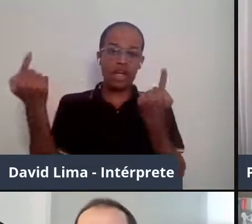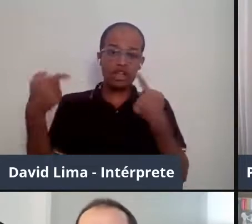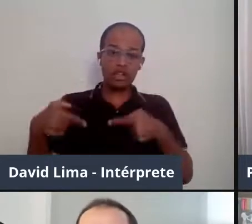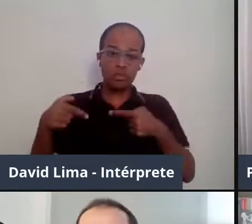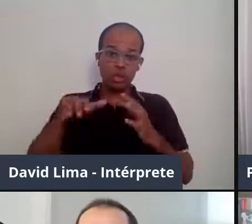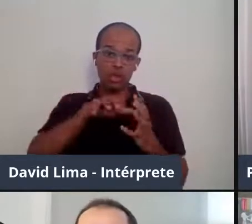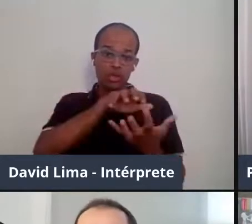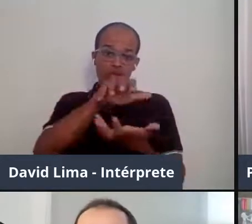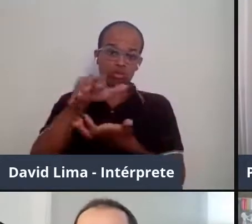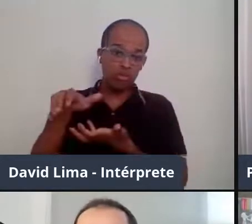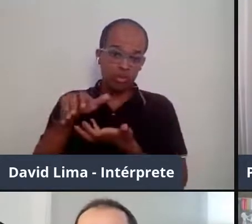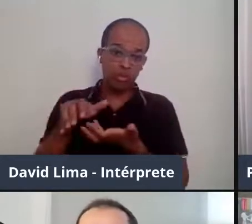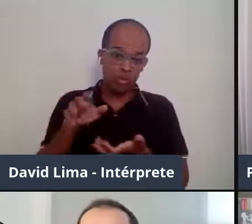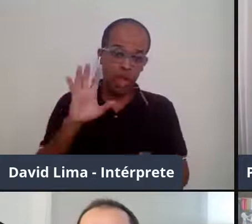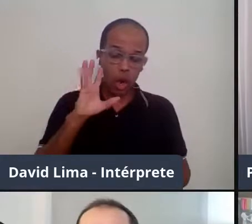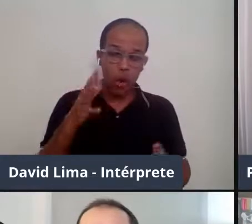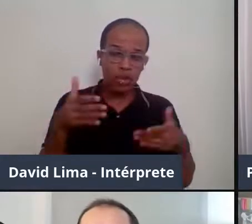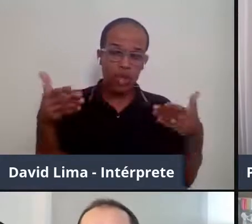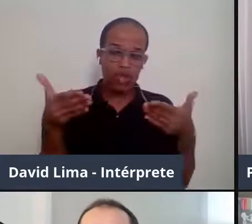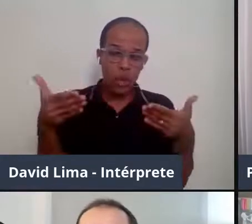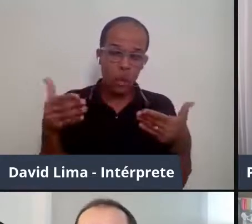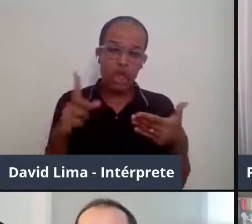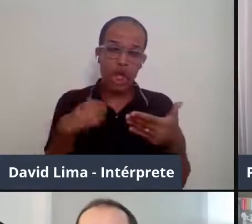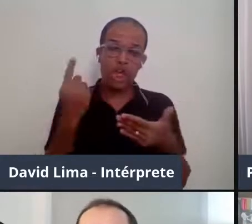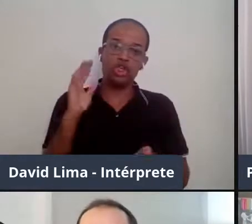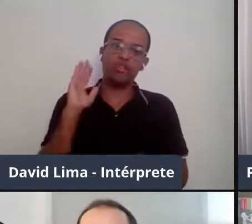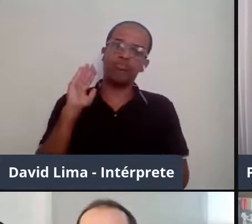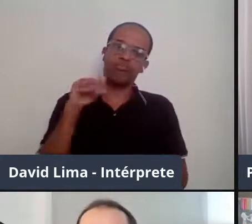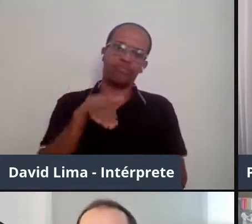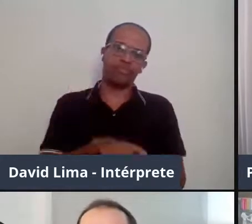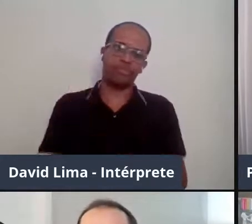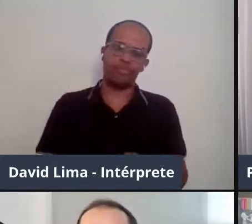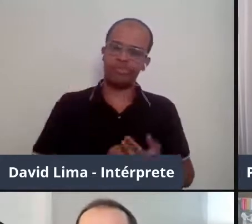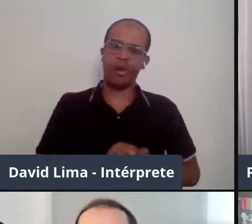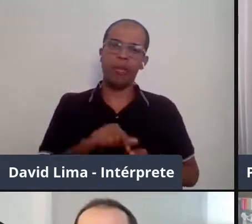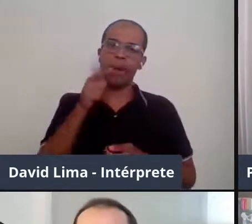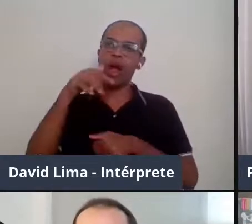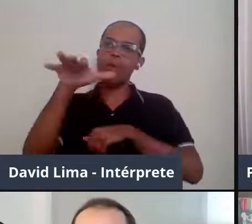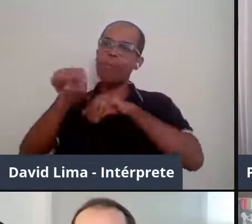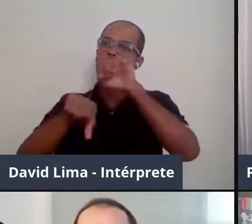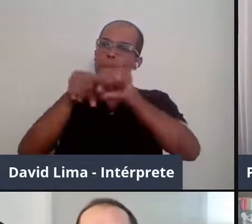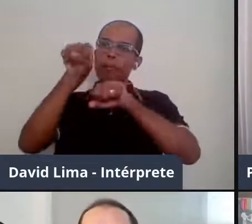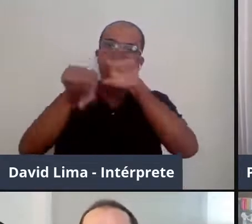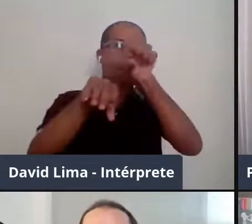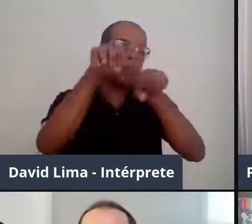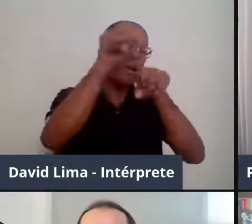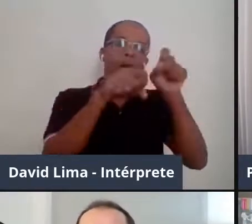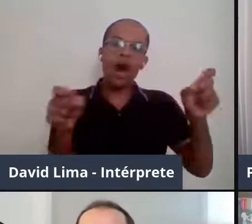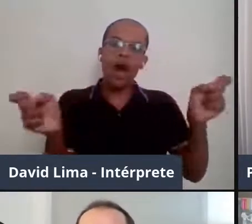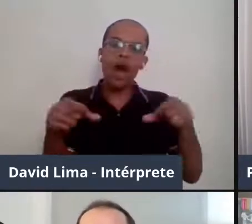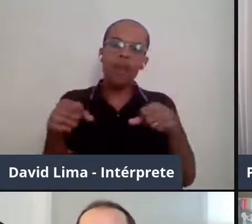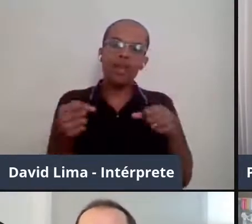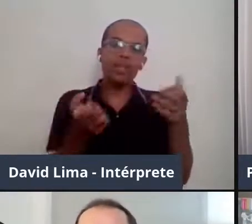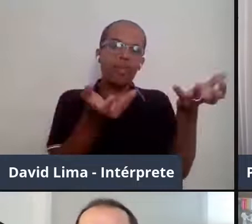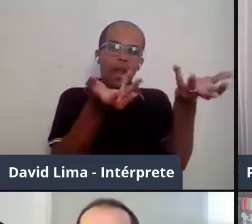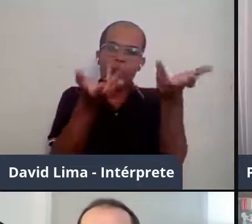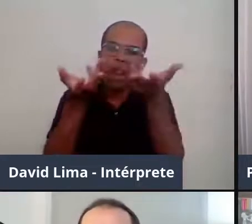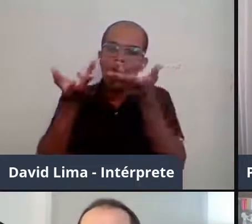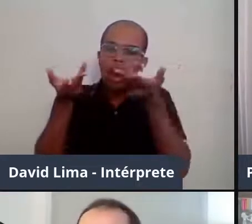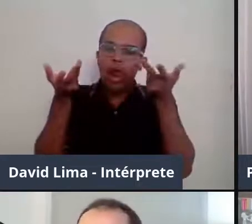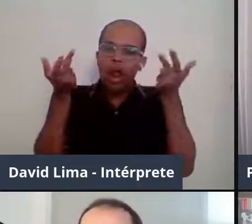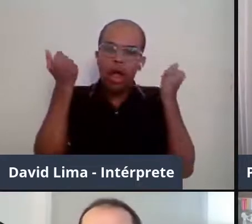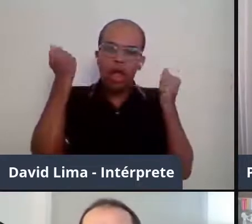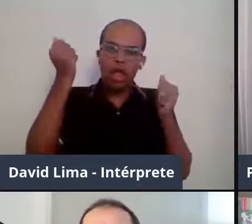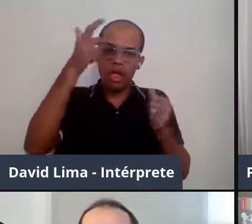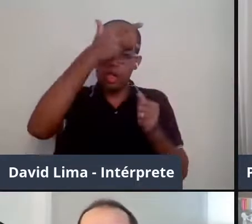que acontece hoje, para captar as competências, para atrair os cérebros. E tem uma